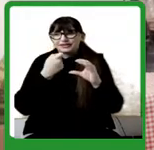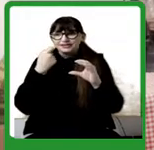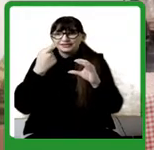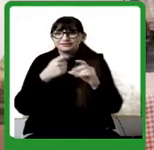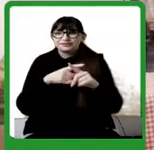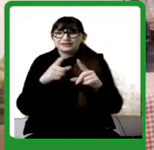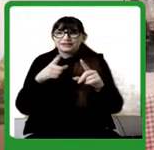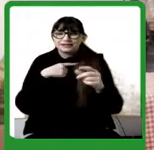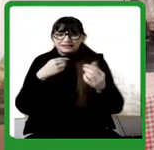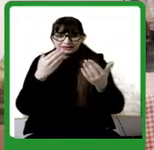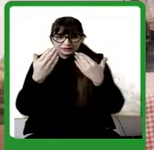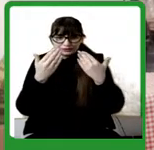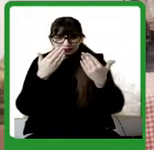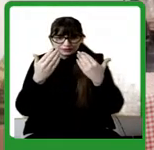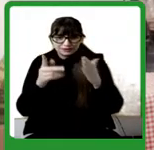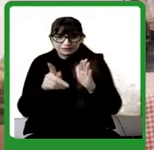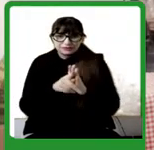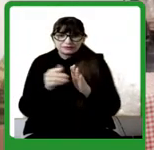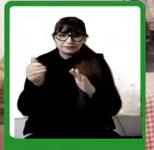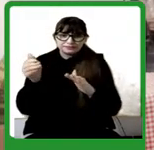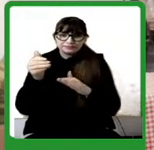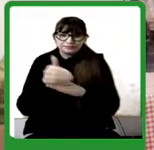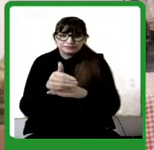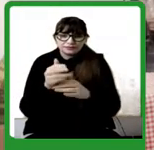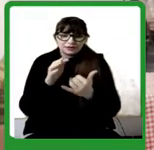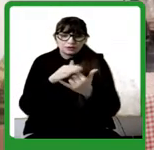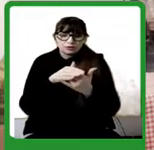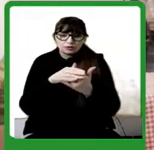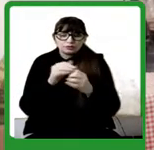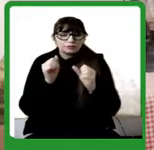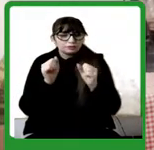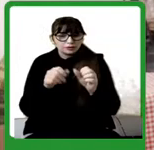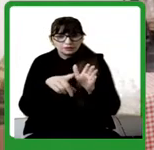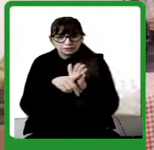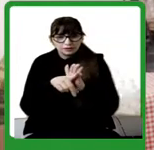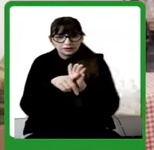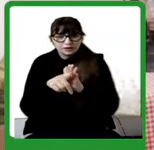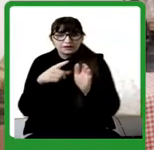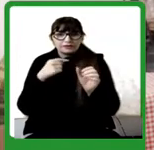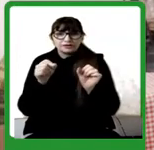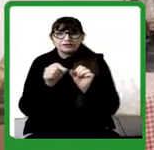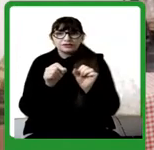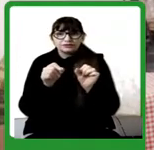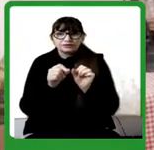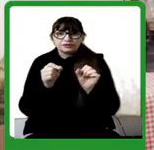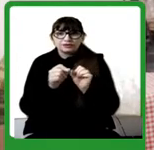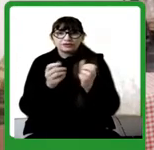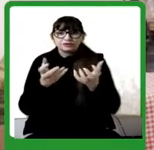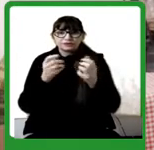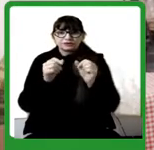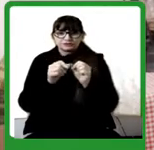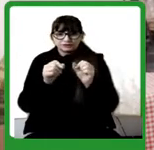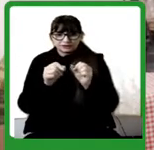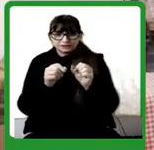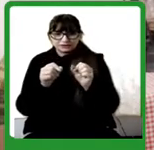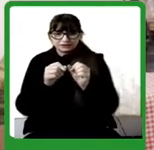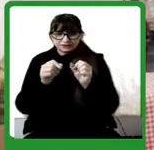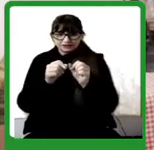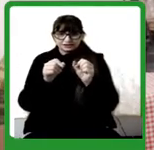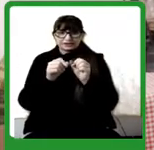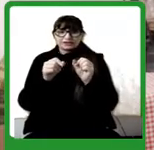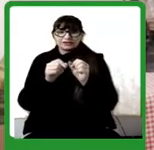se tem vídeo do Badim sobre alguma coisa, digita no YouTube lá pra pesquisar. Eu fiz um vídeo que eu quero fazer um casamento raiz. Aqueles de, mas assim,